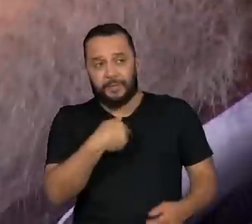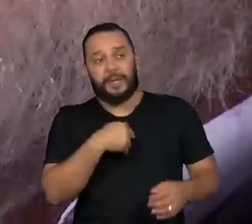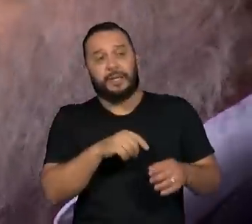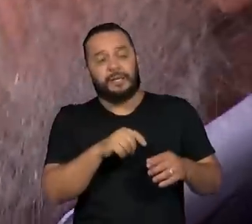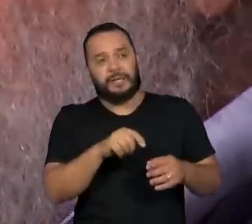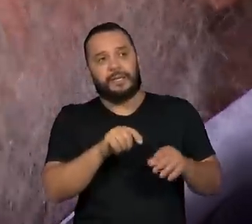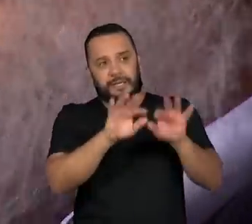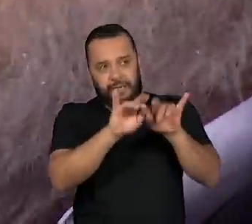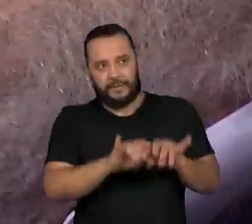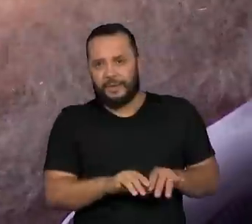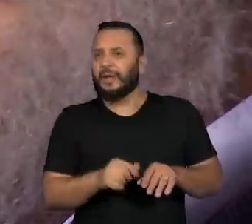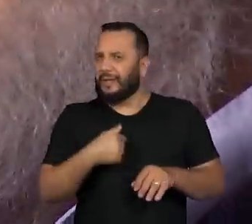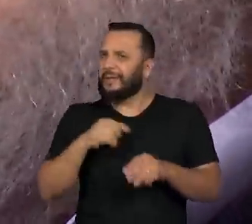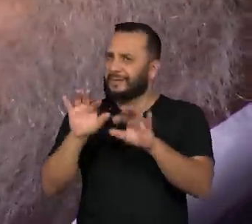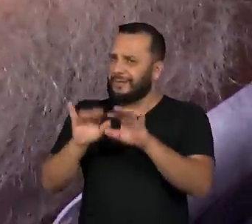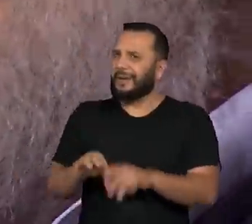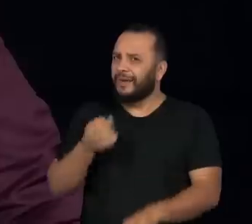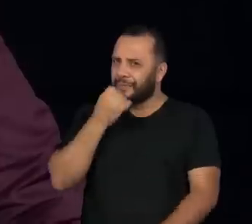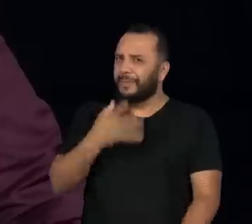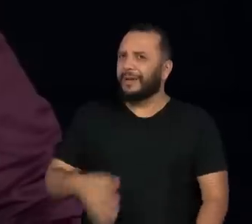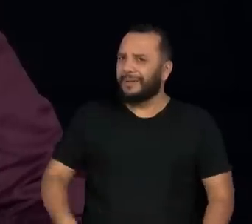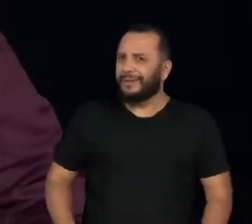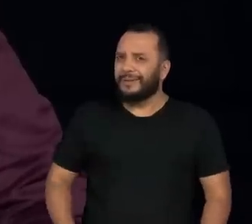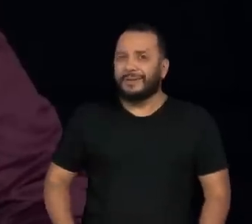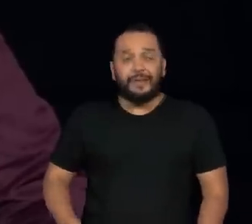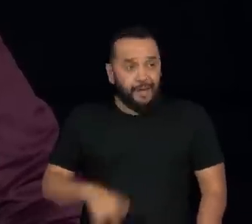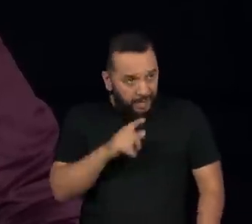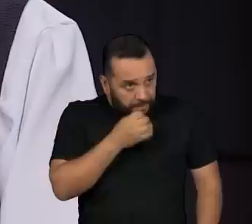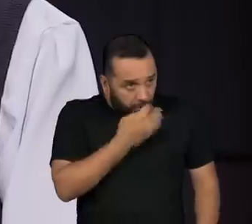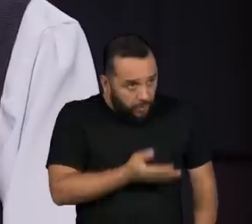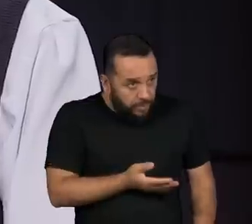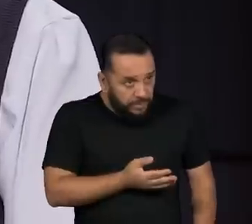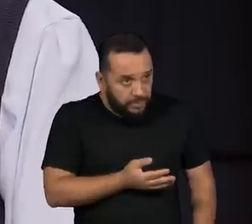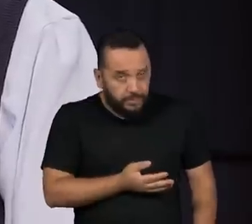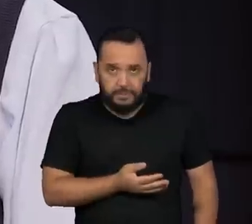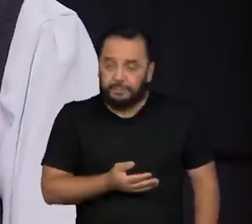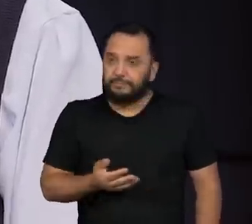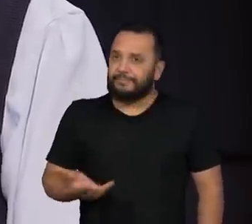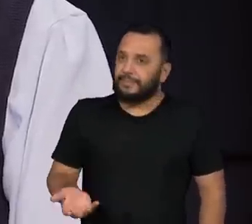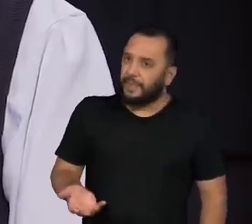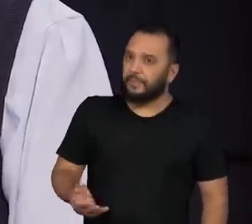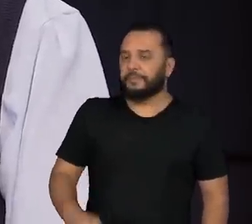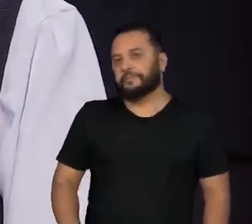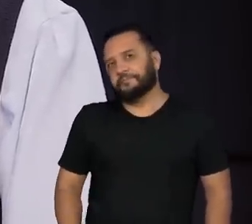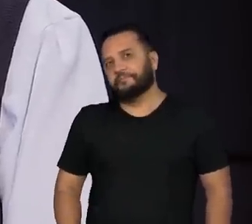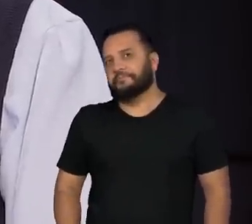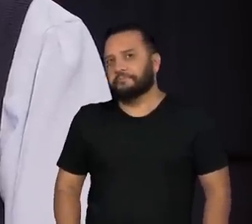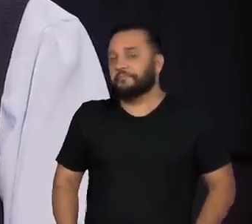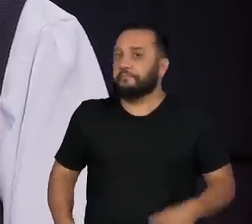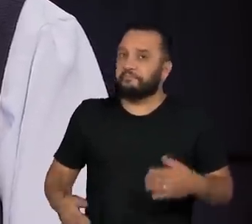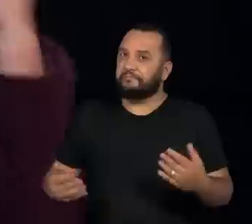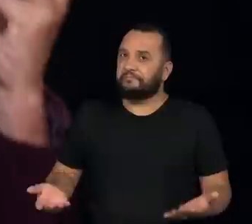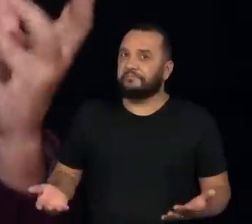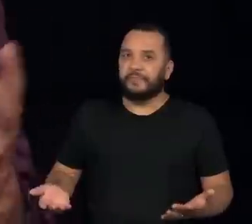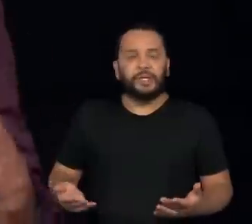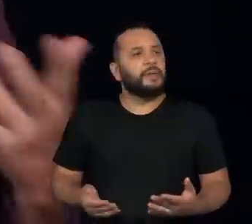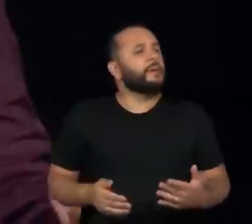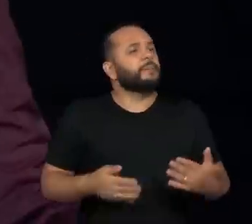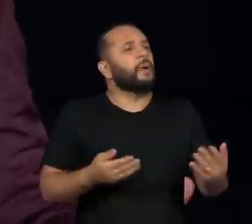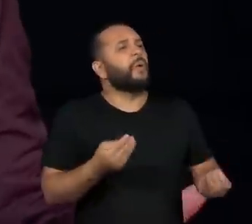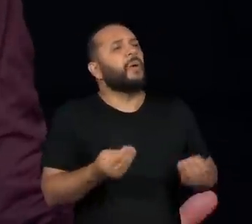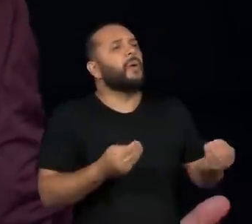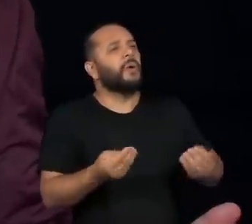ele escreve bem o que é pior Ele escreve bem isso é bom então qual o